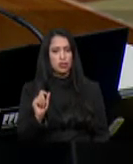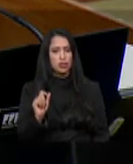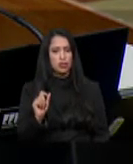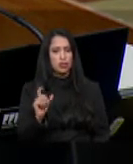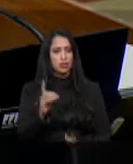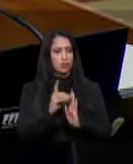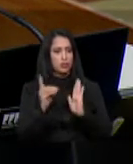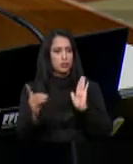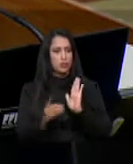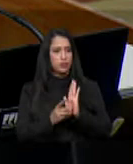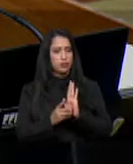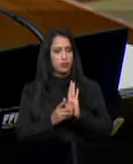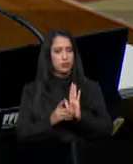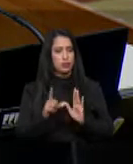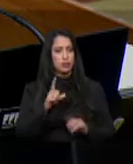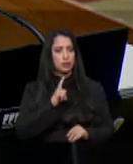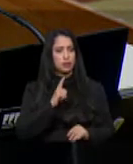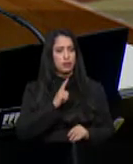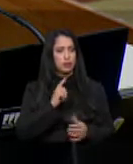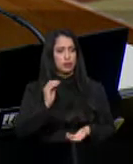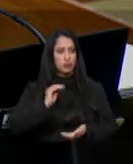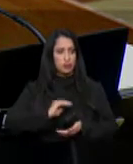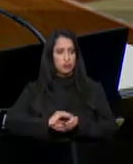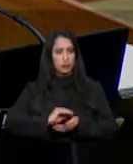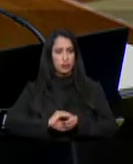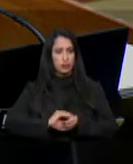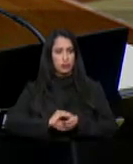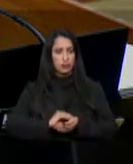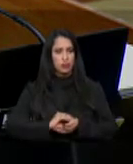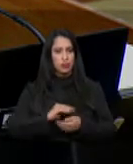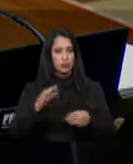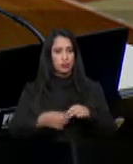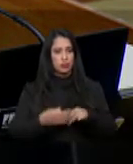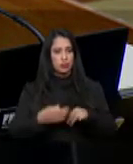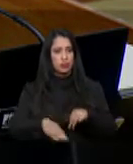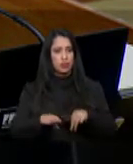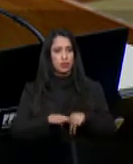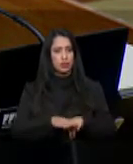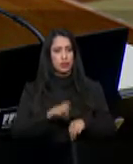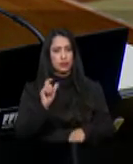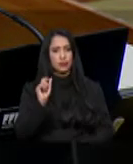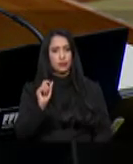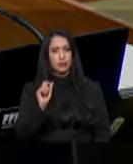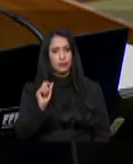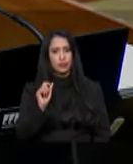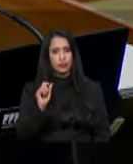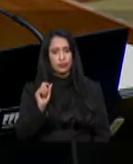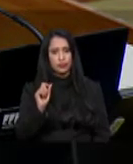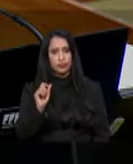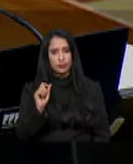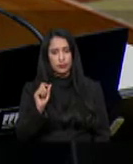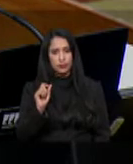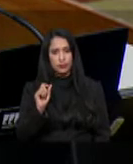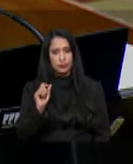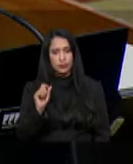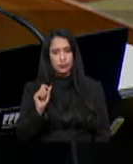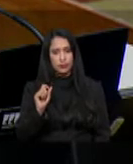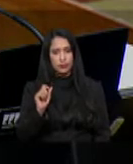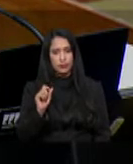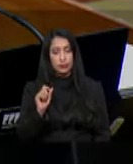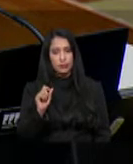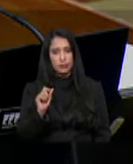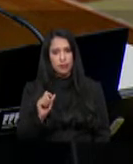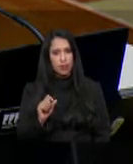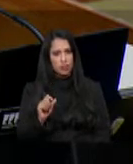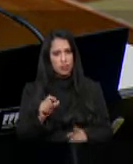decreto na questão do fundo. Como disse o ministro André, aí concordo também, quem vai